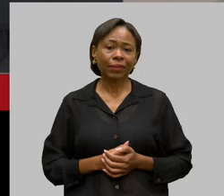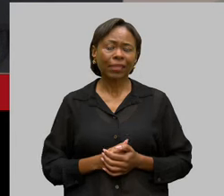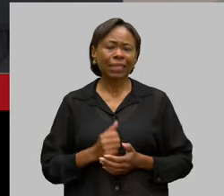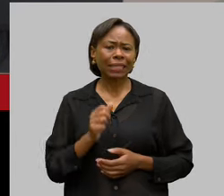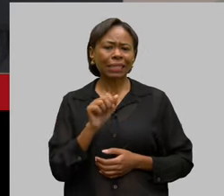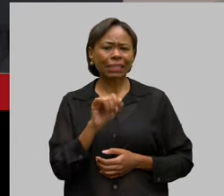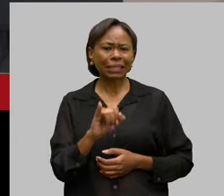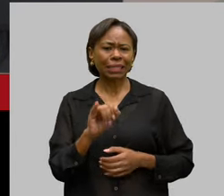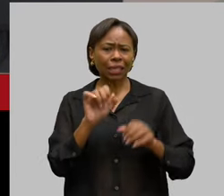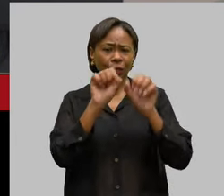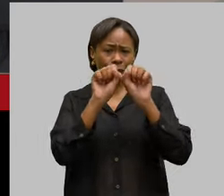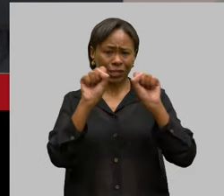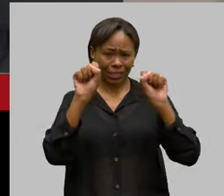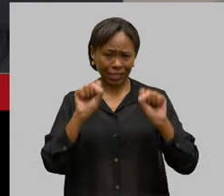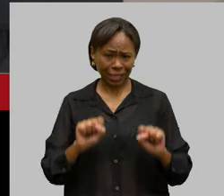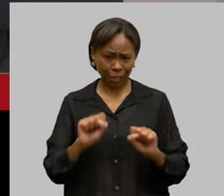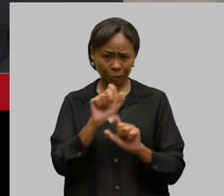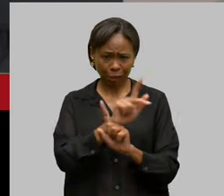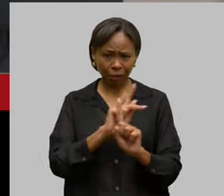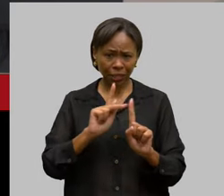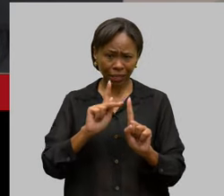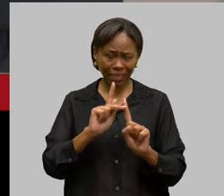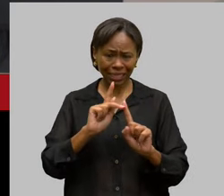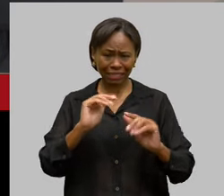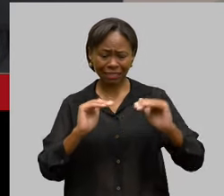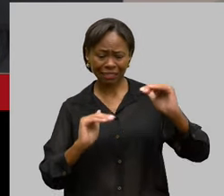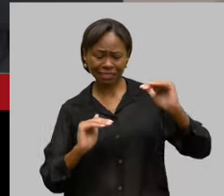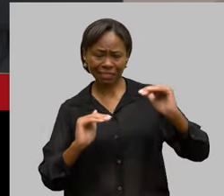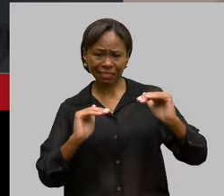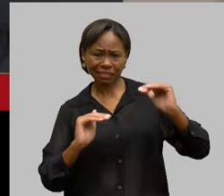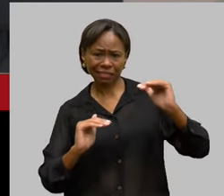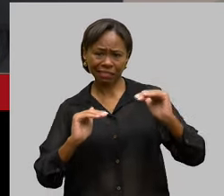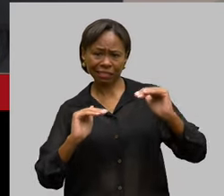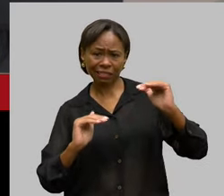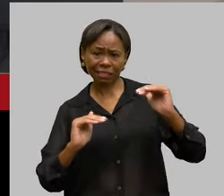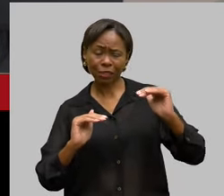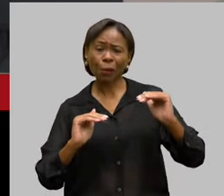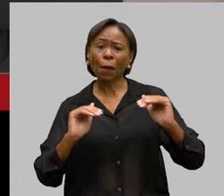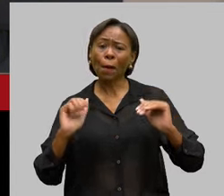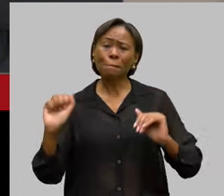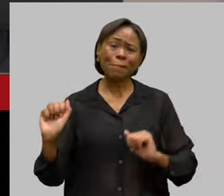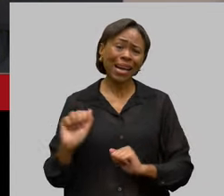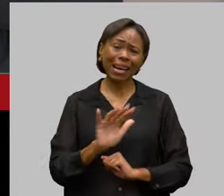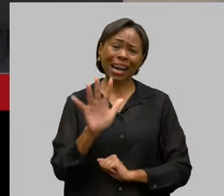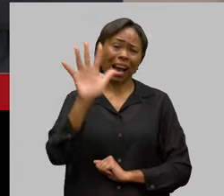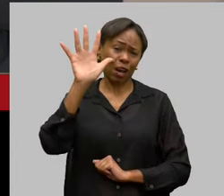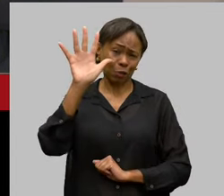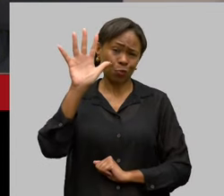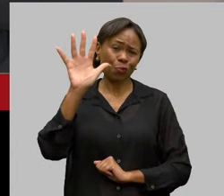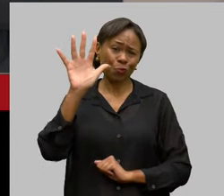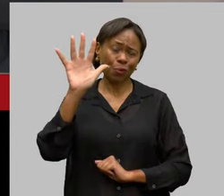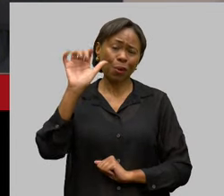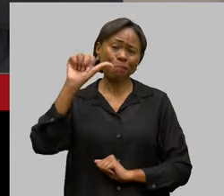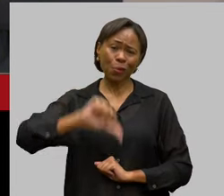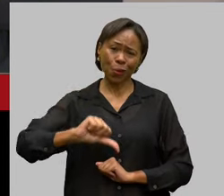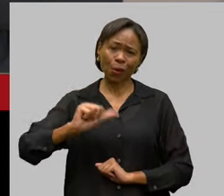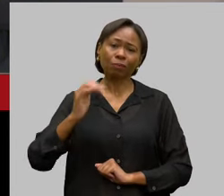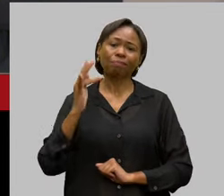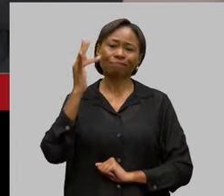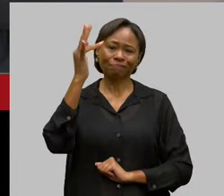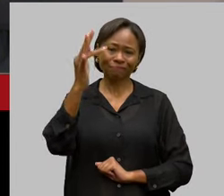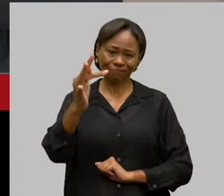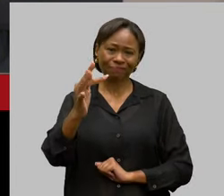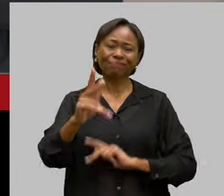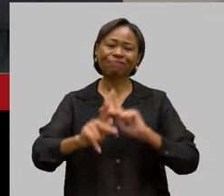é um sistema Previdenciário mais caro fica paraa geração futura mais ela vai ter que trabalhar para